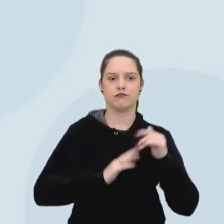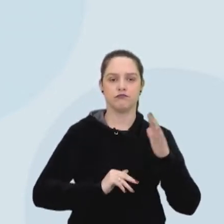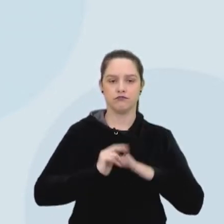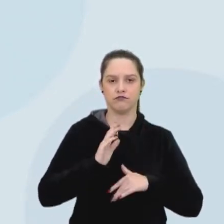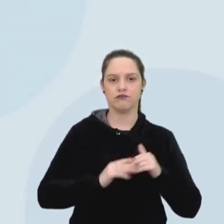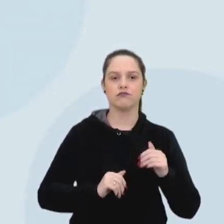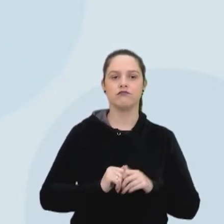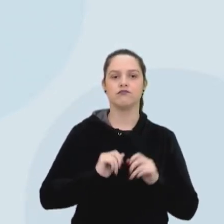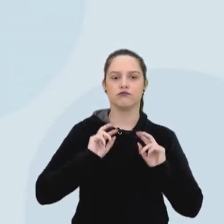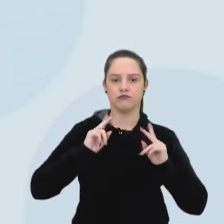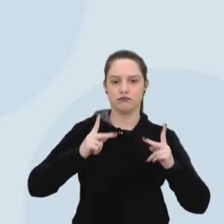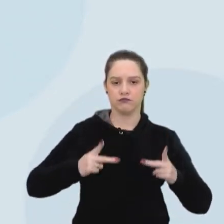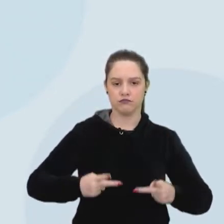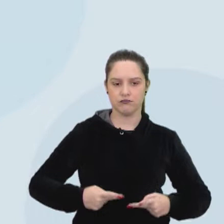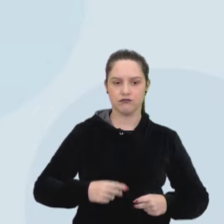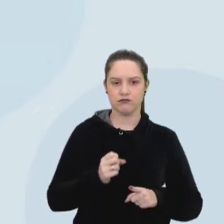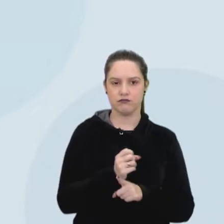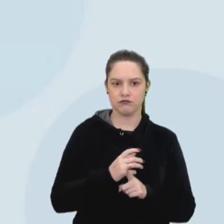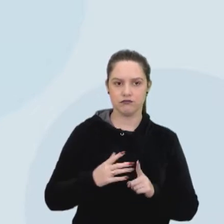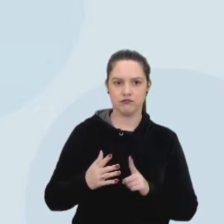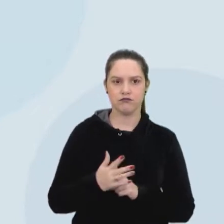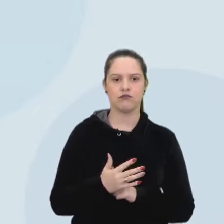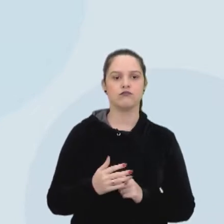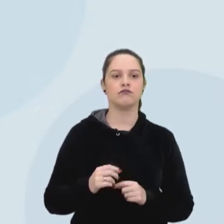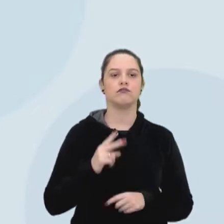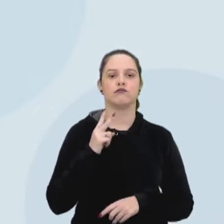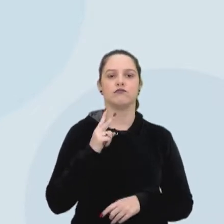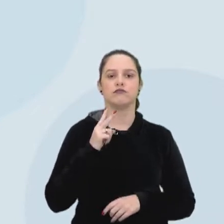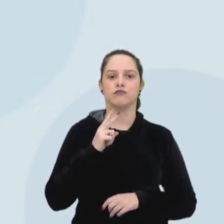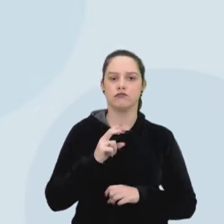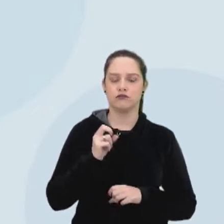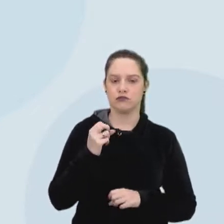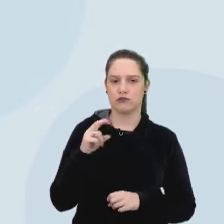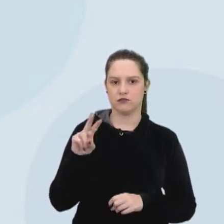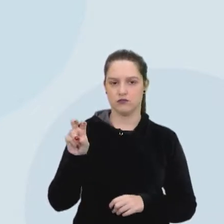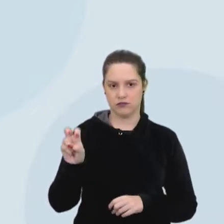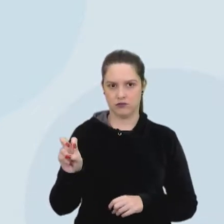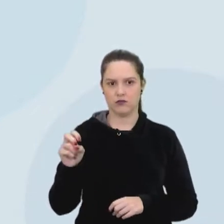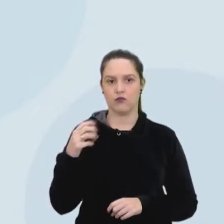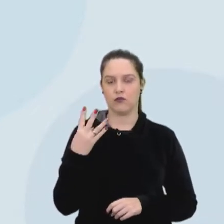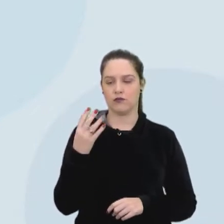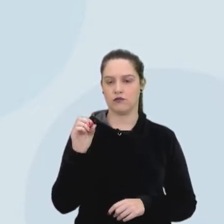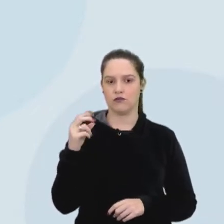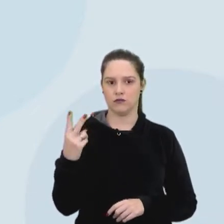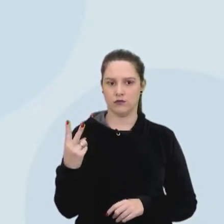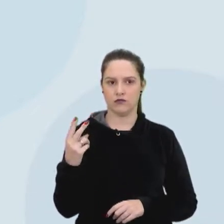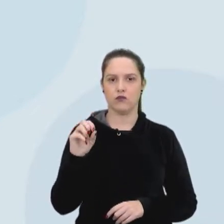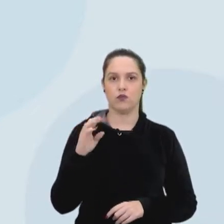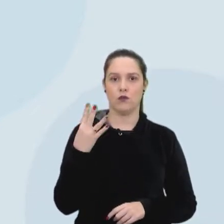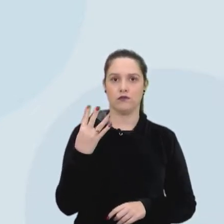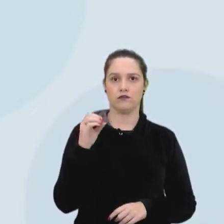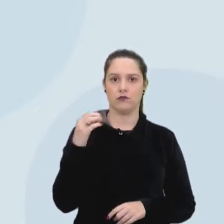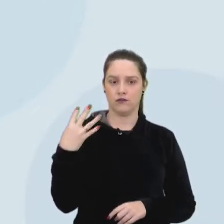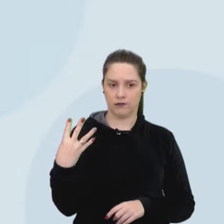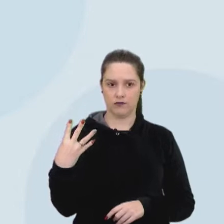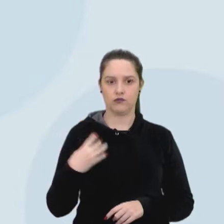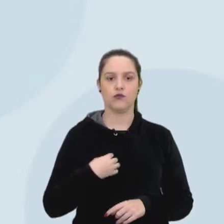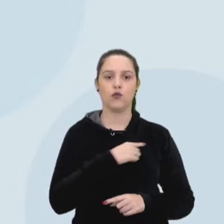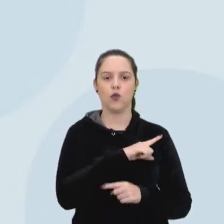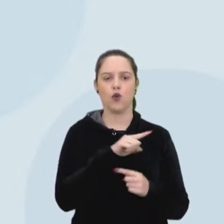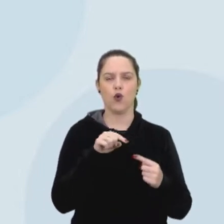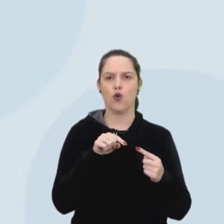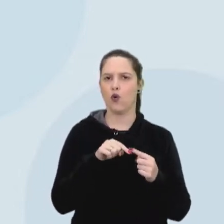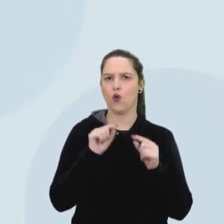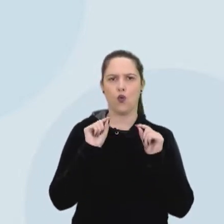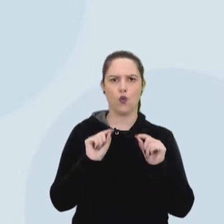humanas sociais aplicadas, 205, 402 e 404. O objetivo